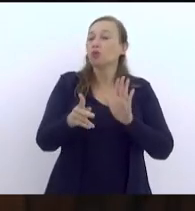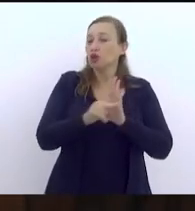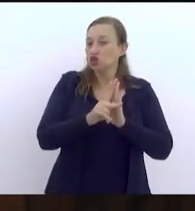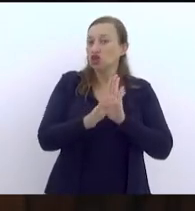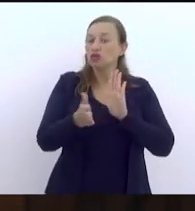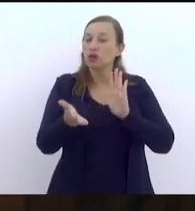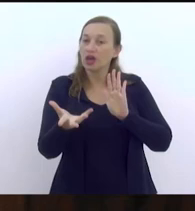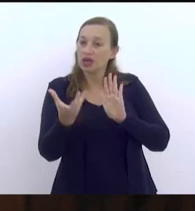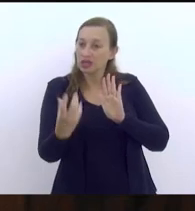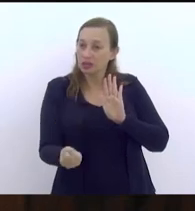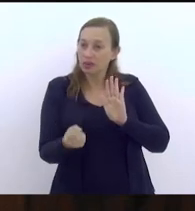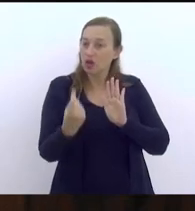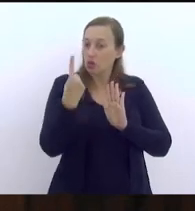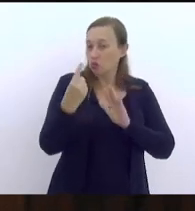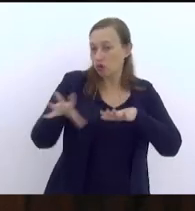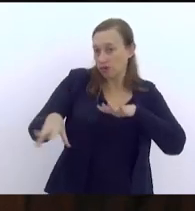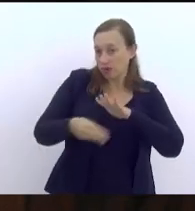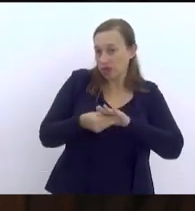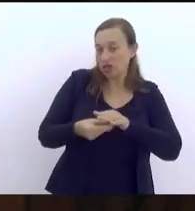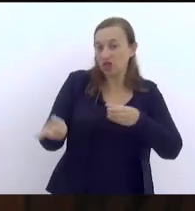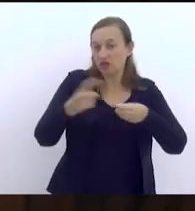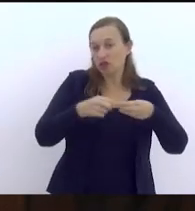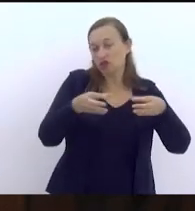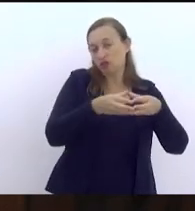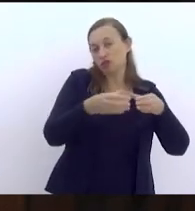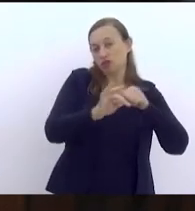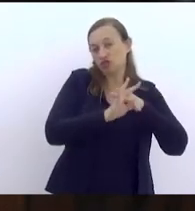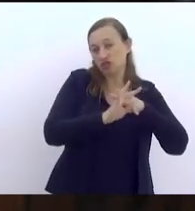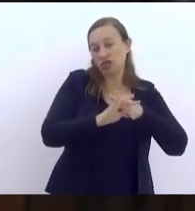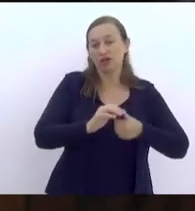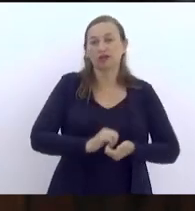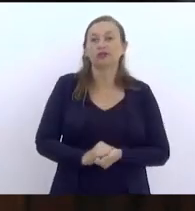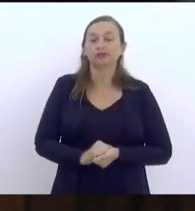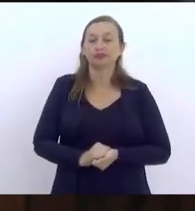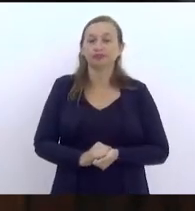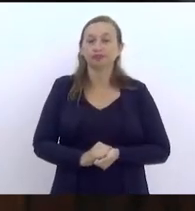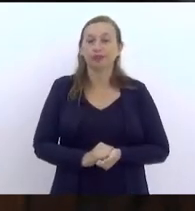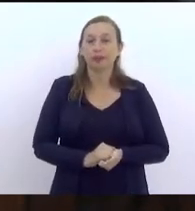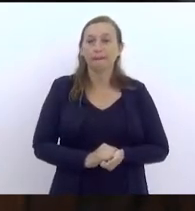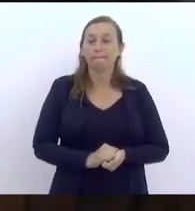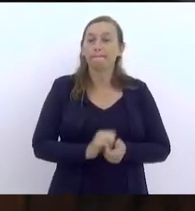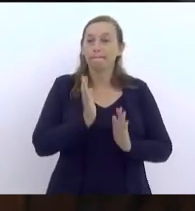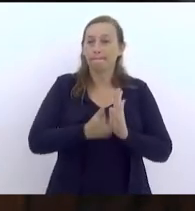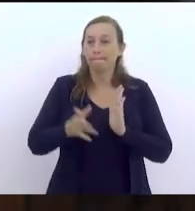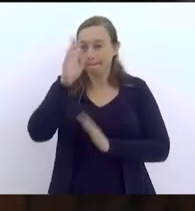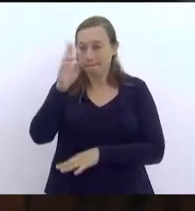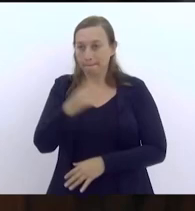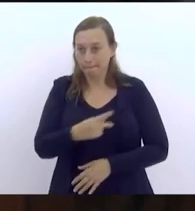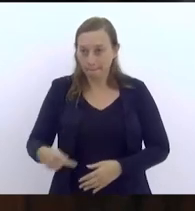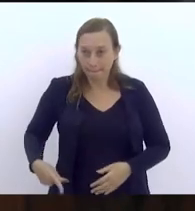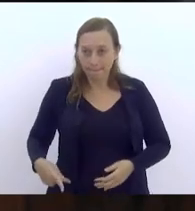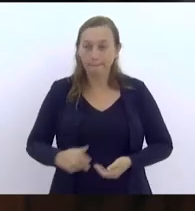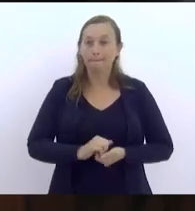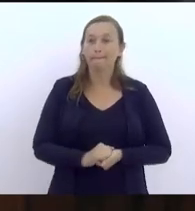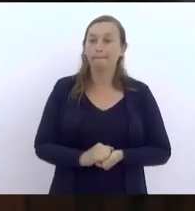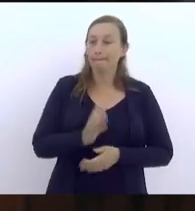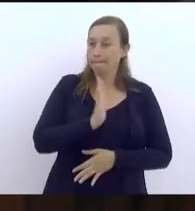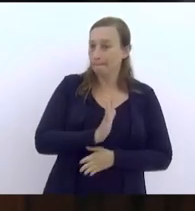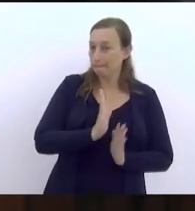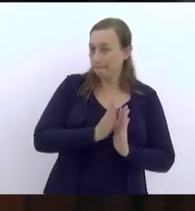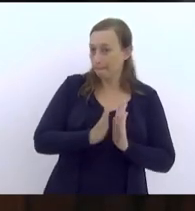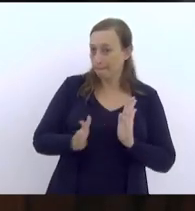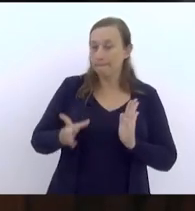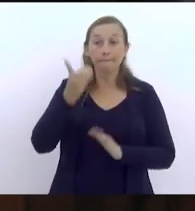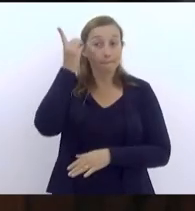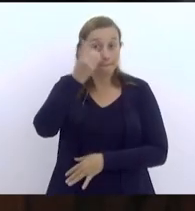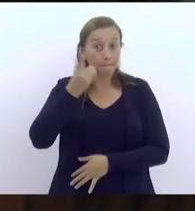O projeto recebeu uma emenda e retorna às comissões. Pela ordem, presidente. Pela ordem, nossa